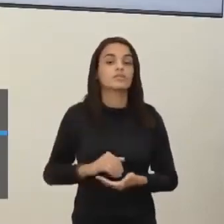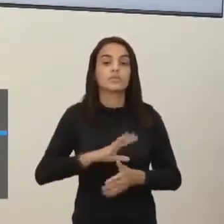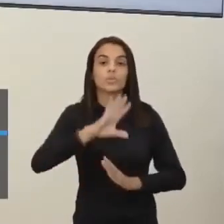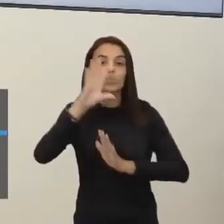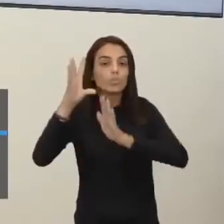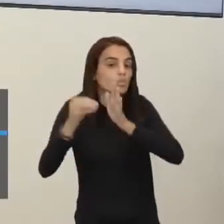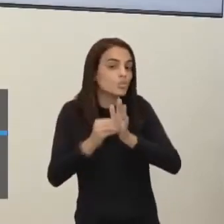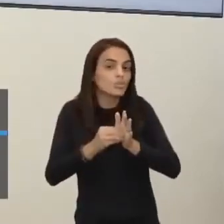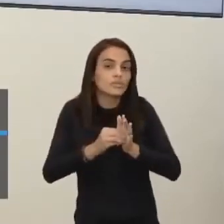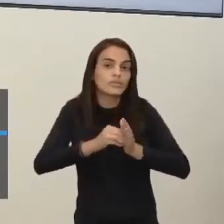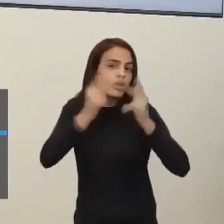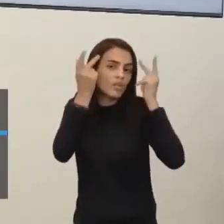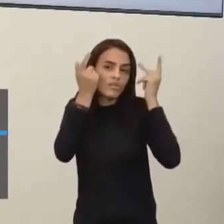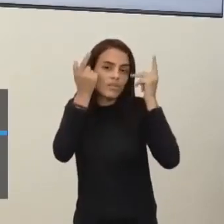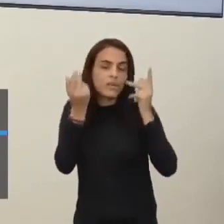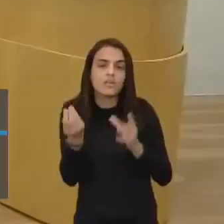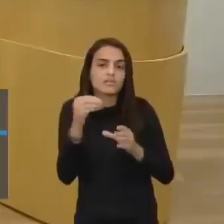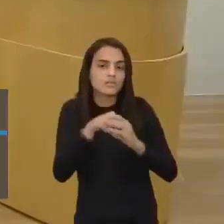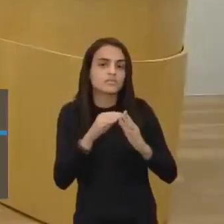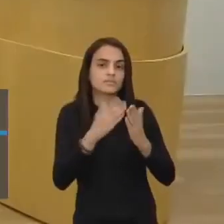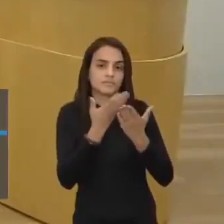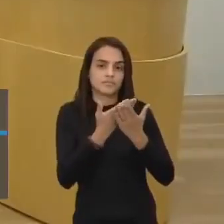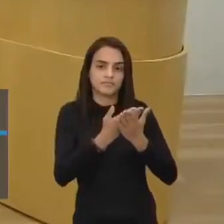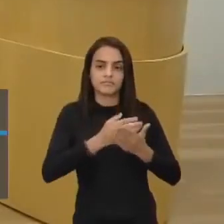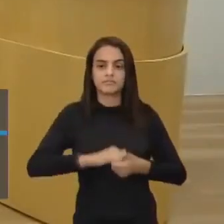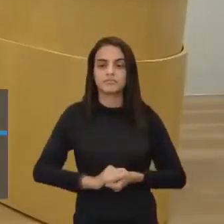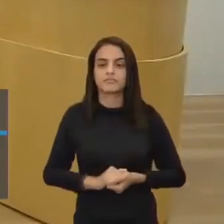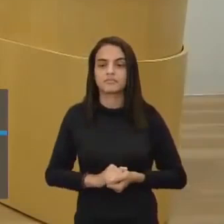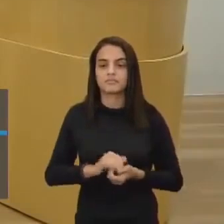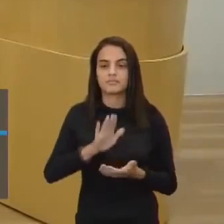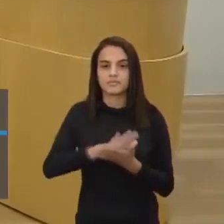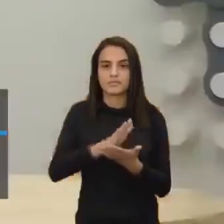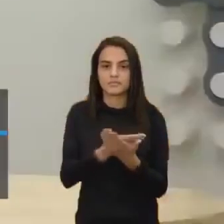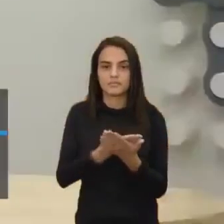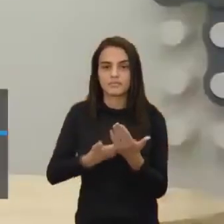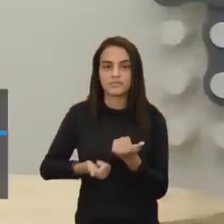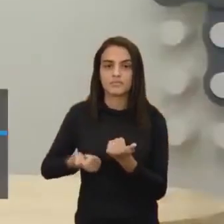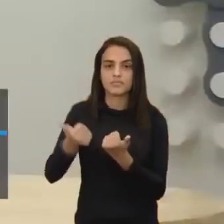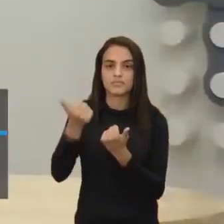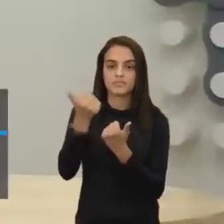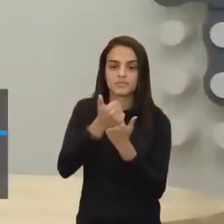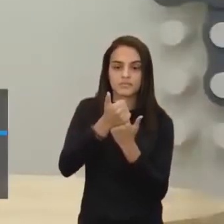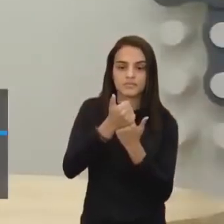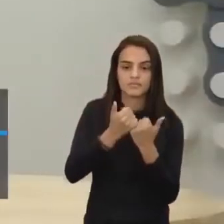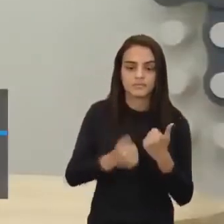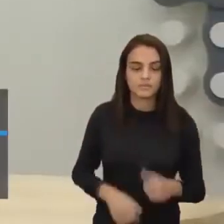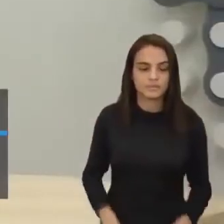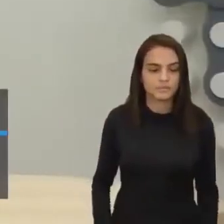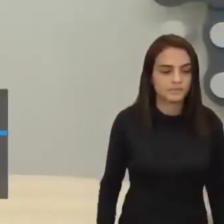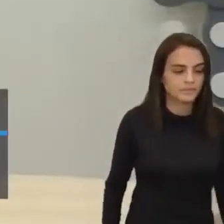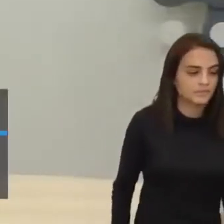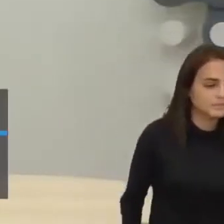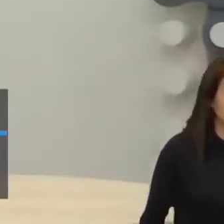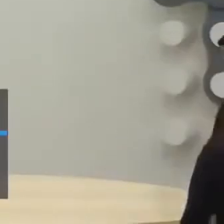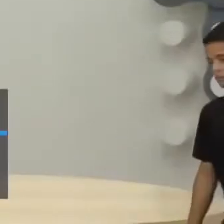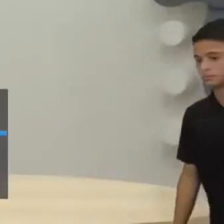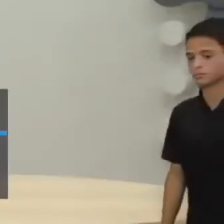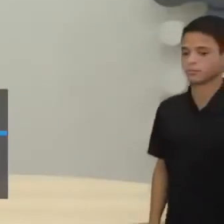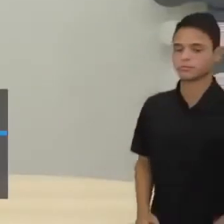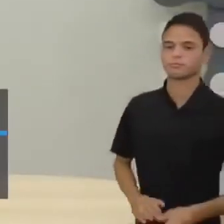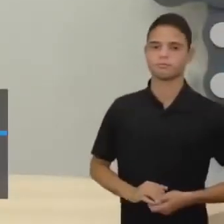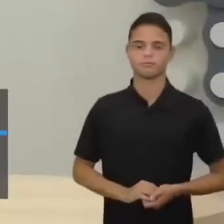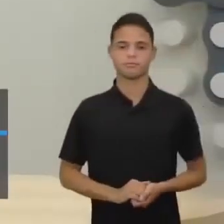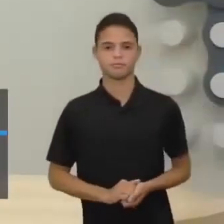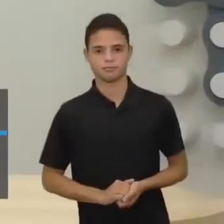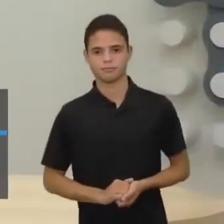totalmente natural dentro da escola. Exatamente. Ó, a Pro Sandra coloca aqui, ó, na Pedina Mota Runha de